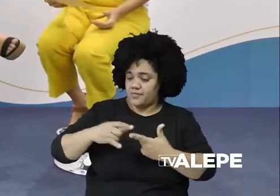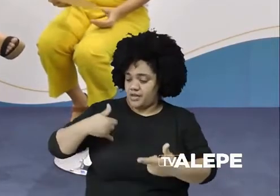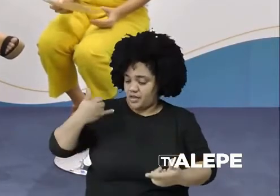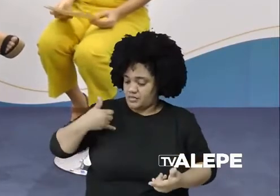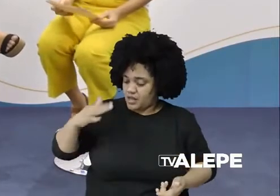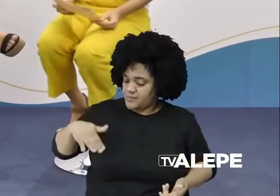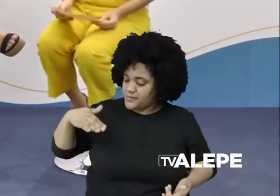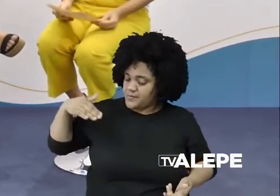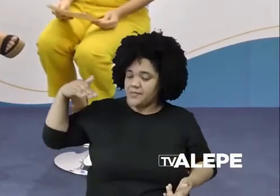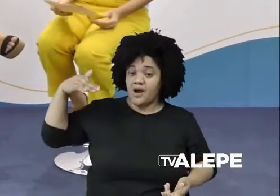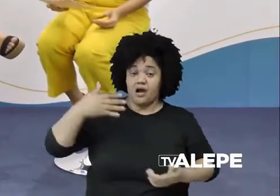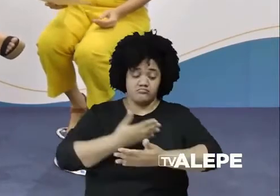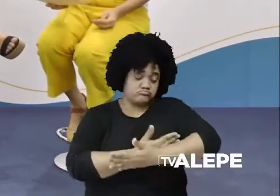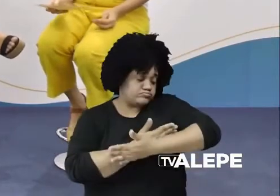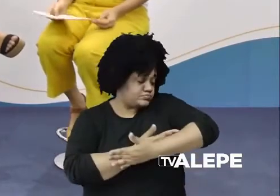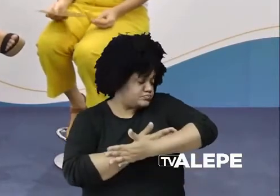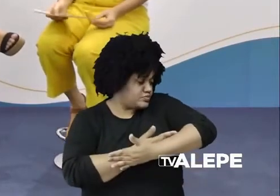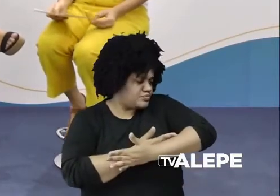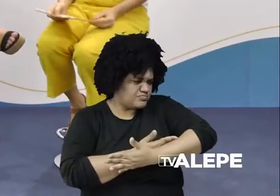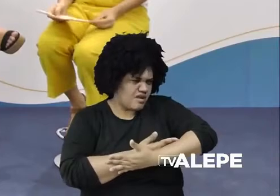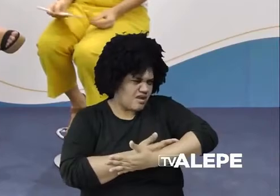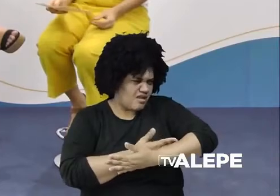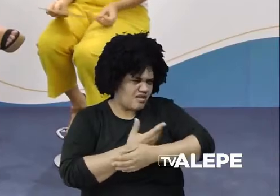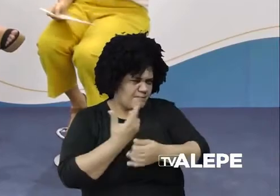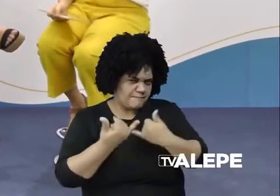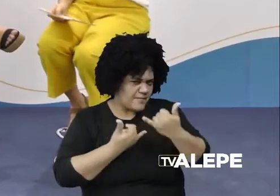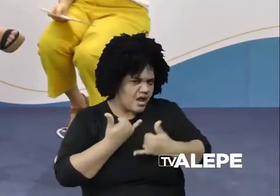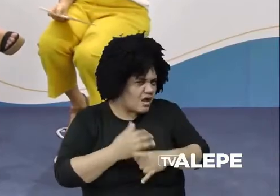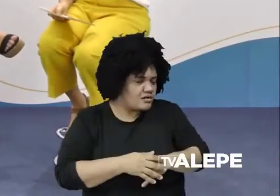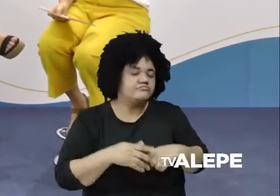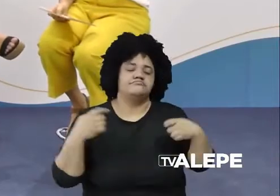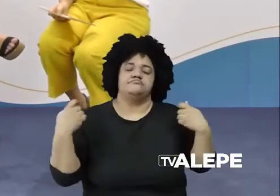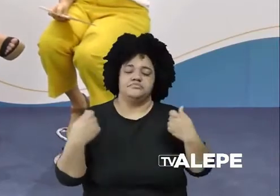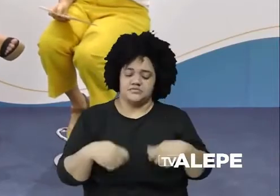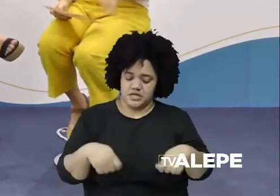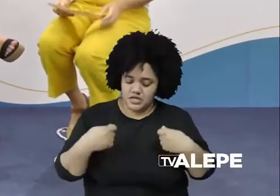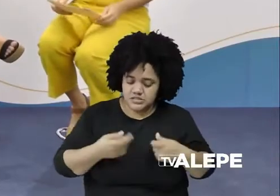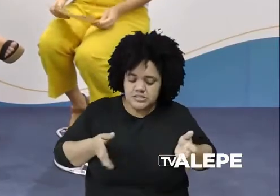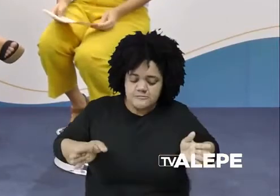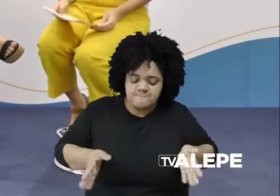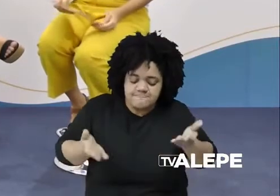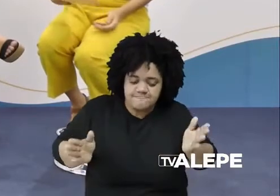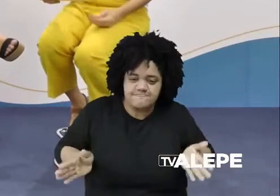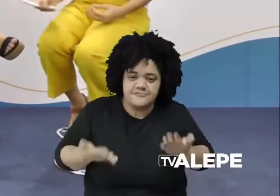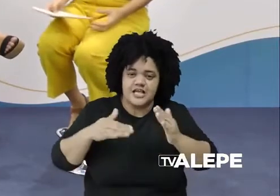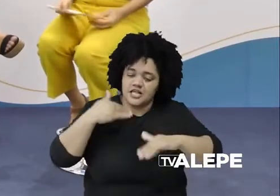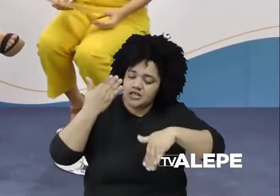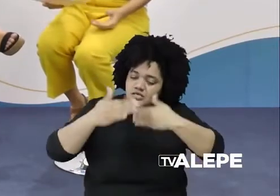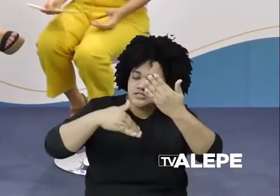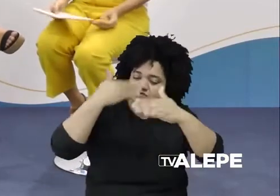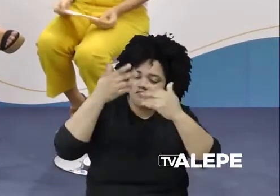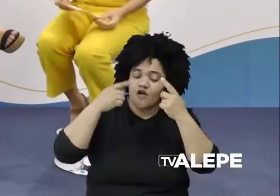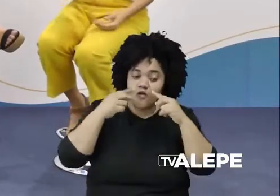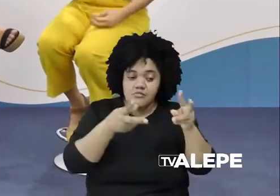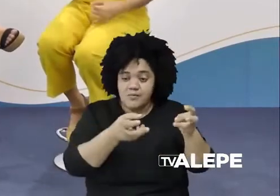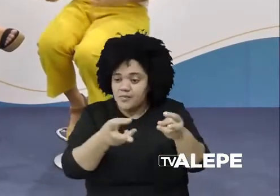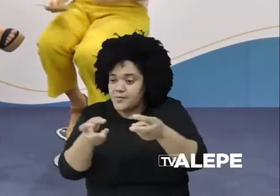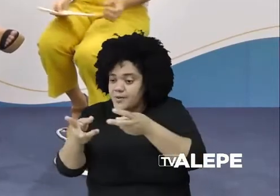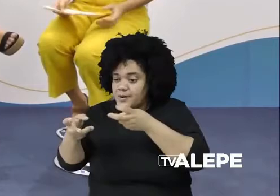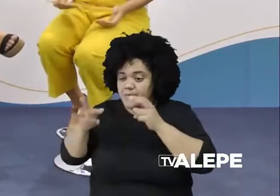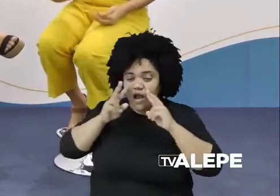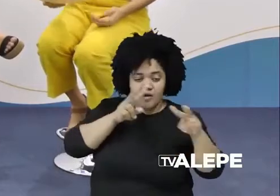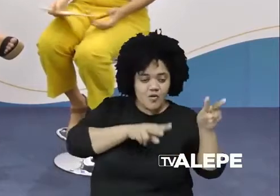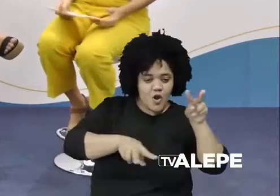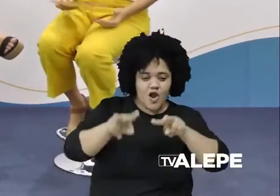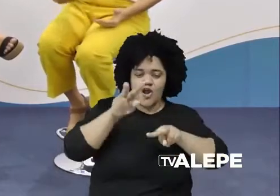E não é porque é bebê, ele não vai deixar de brincar. O bebê precisa ser estimulado para desenvolver todas as suas percepções, o seu